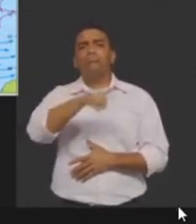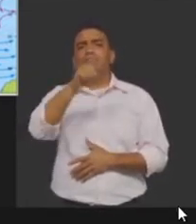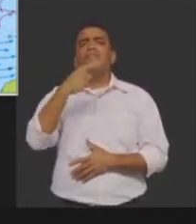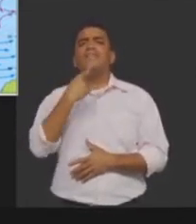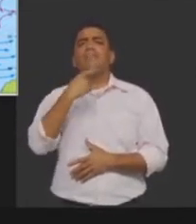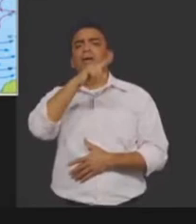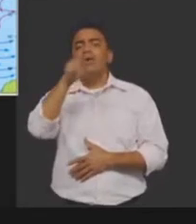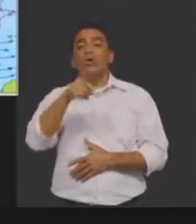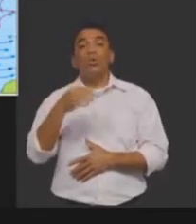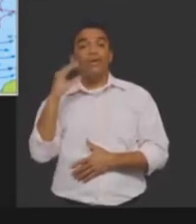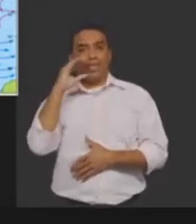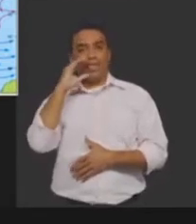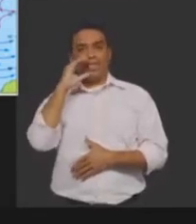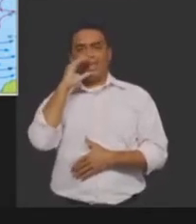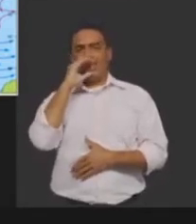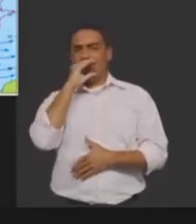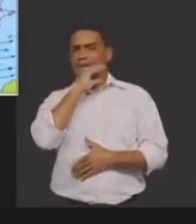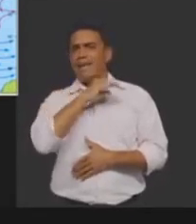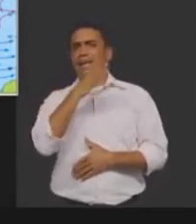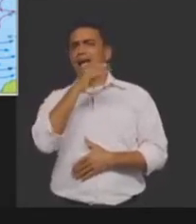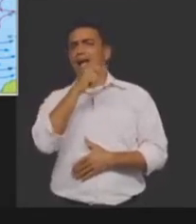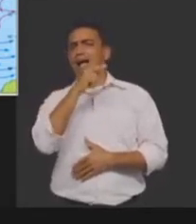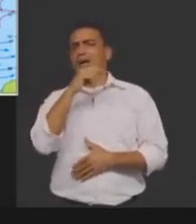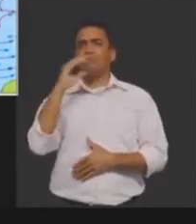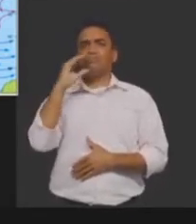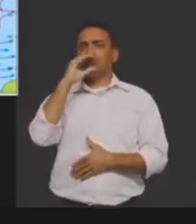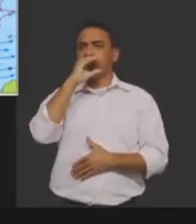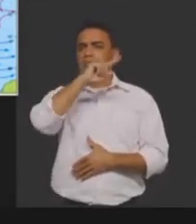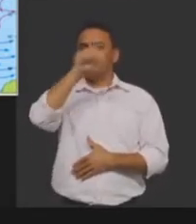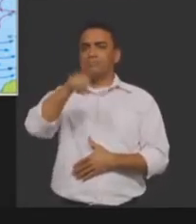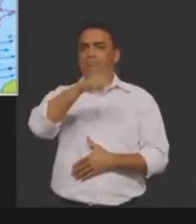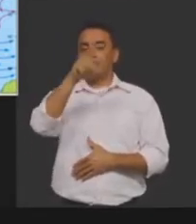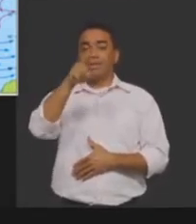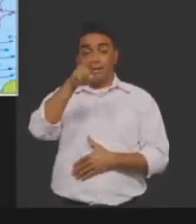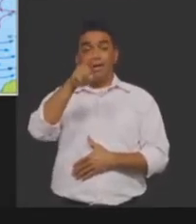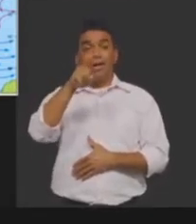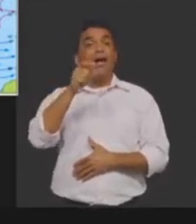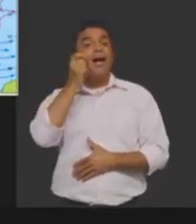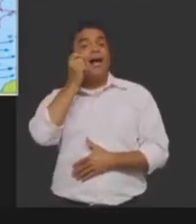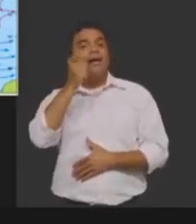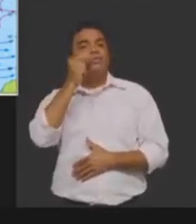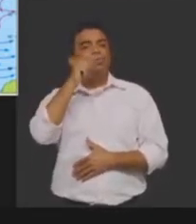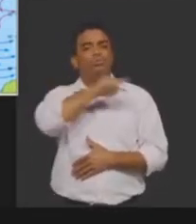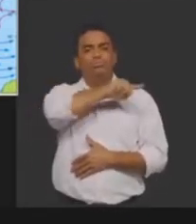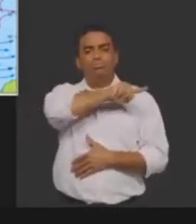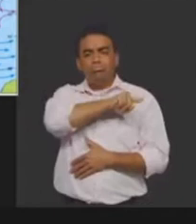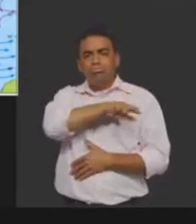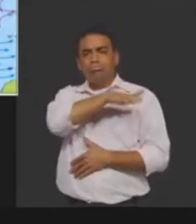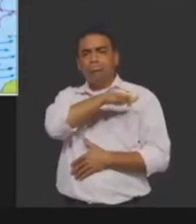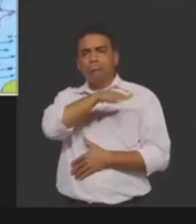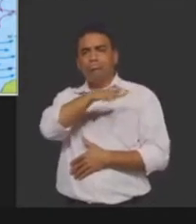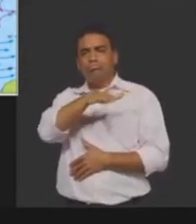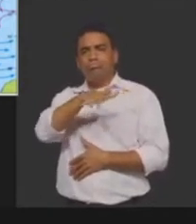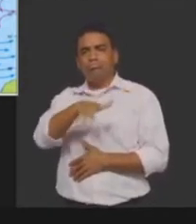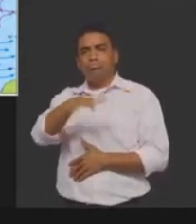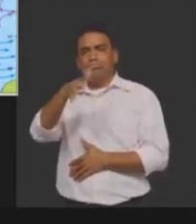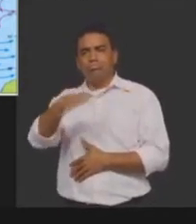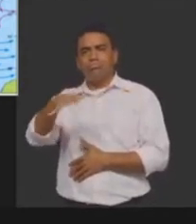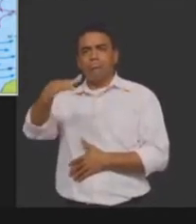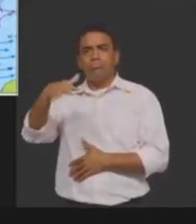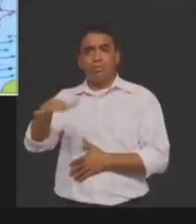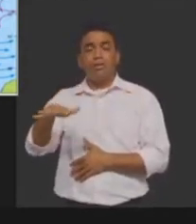de azul, essas setas azuis representam correntes oceânicas frias. Você vê que tem